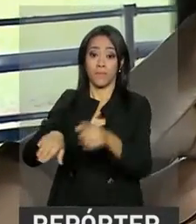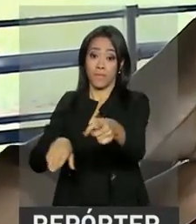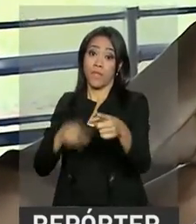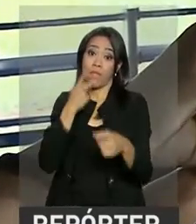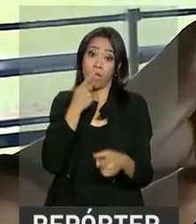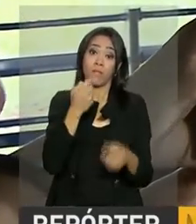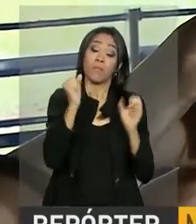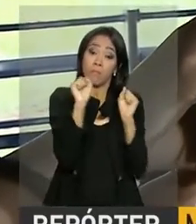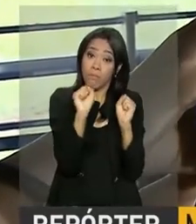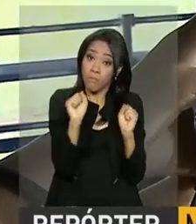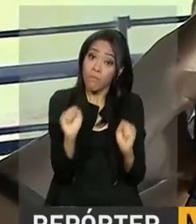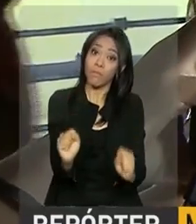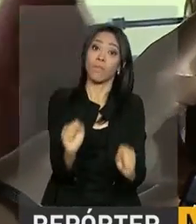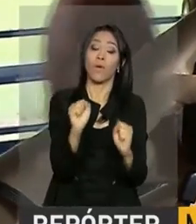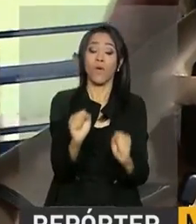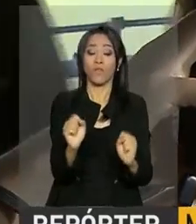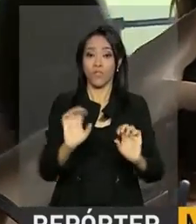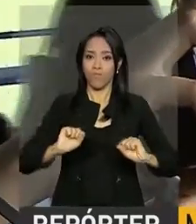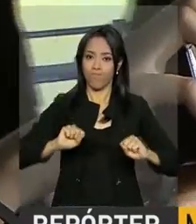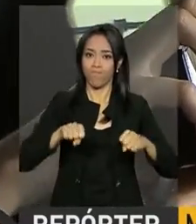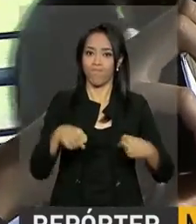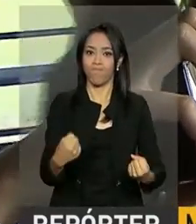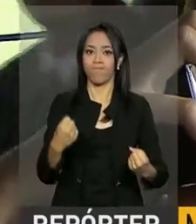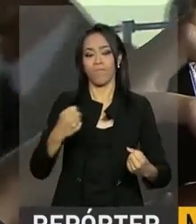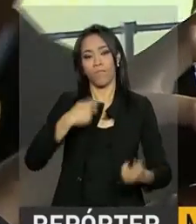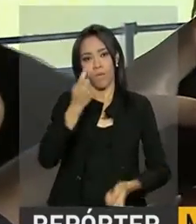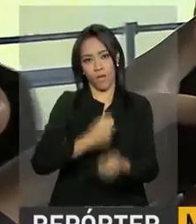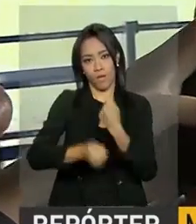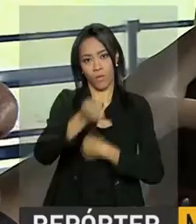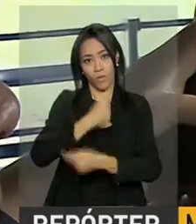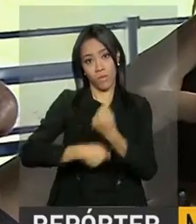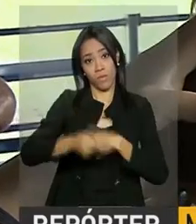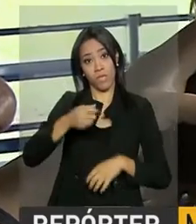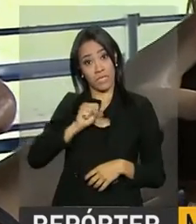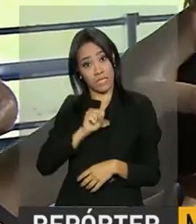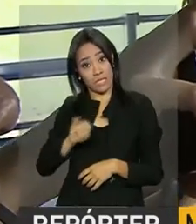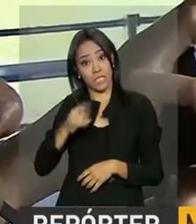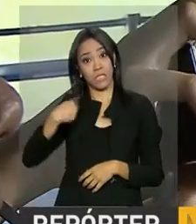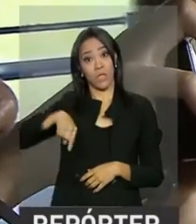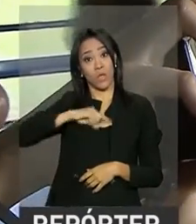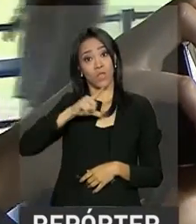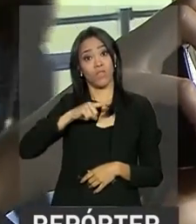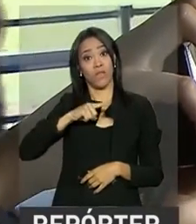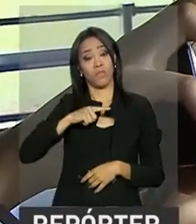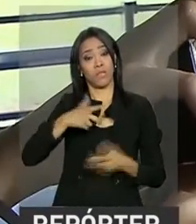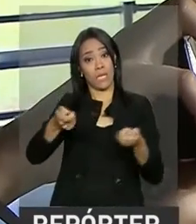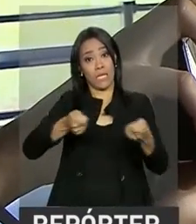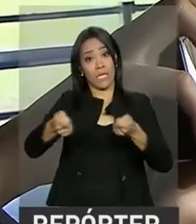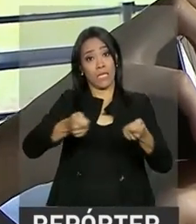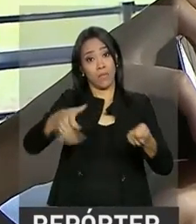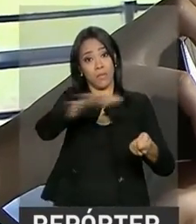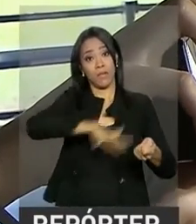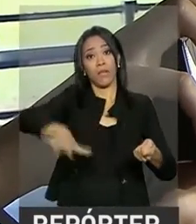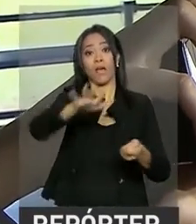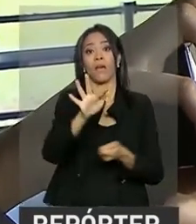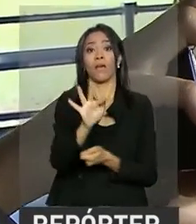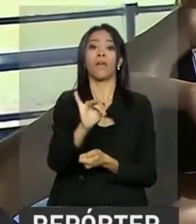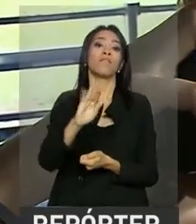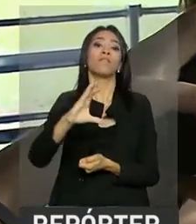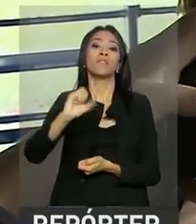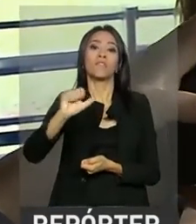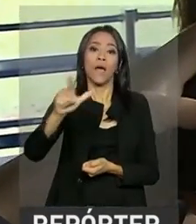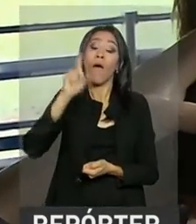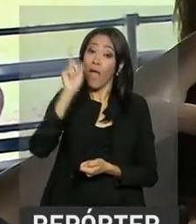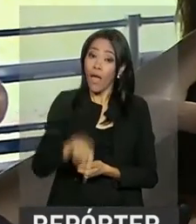restabelecer a economia e a confiança na economia se, porventura, a gente tiver estabilidade do ponto de vista fiscal. E é o que esta